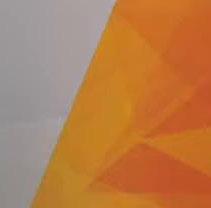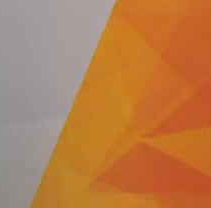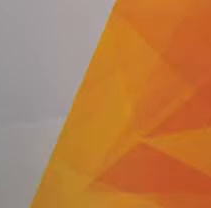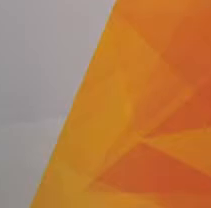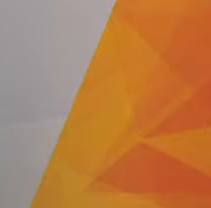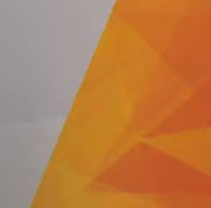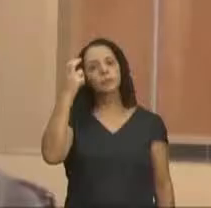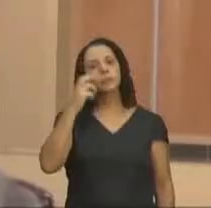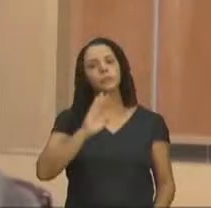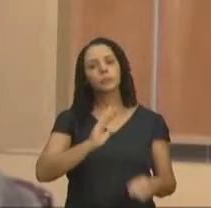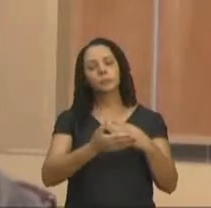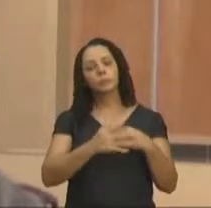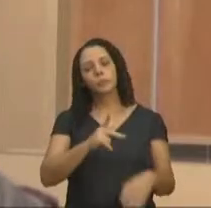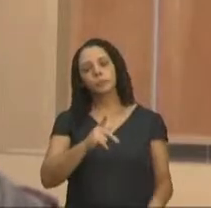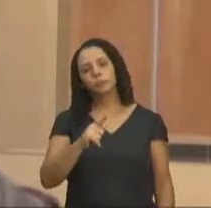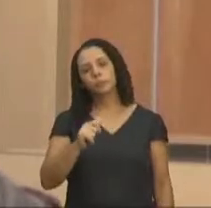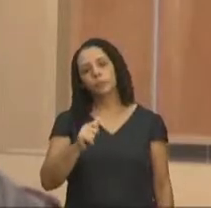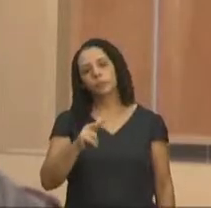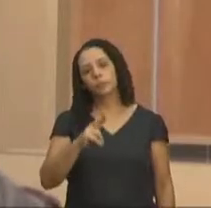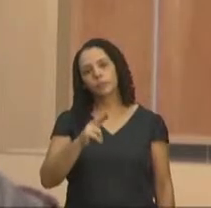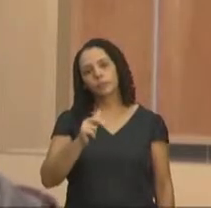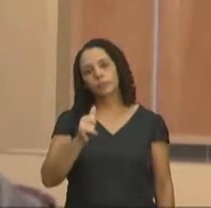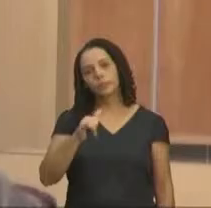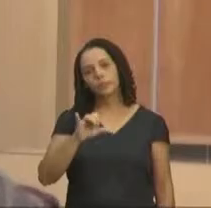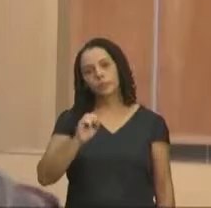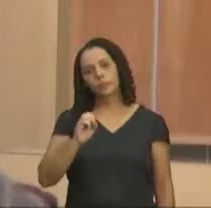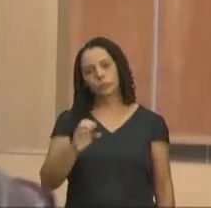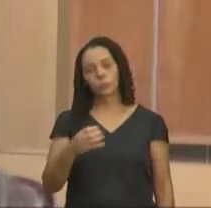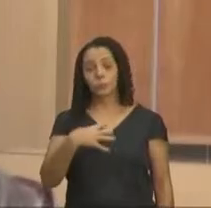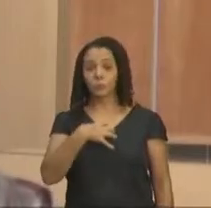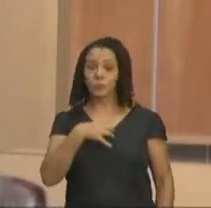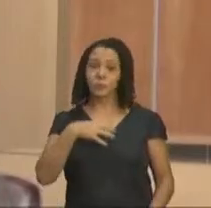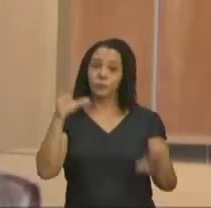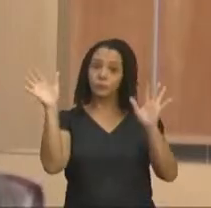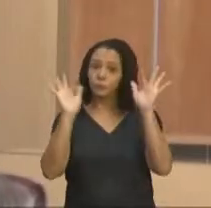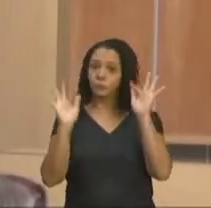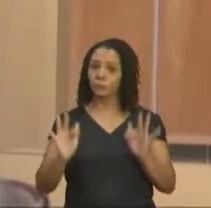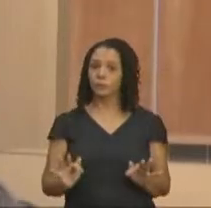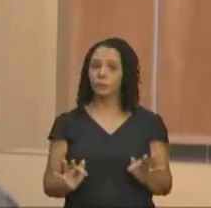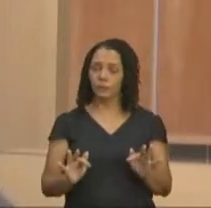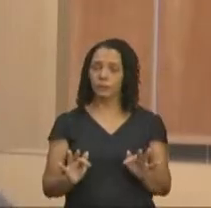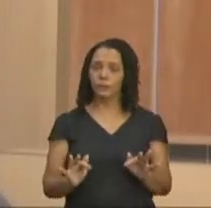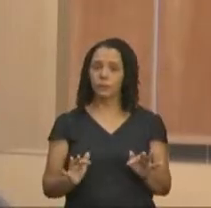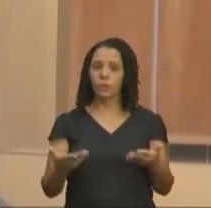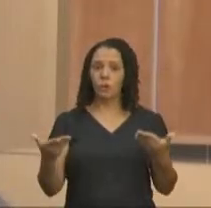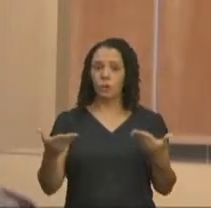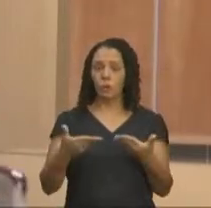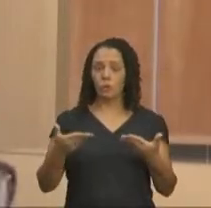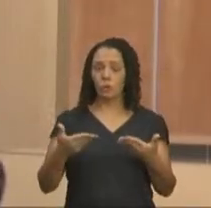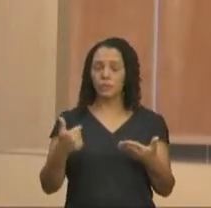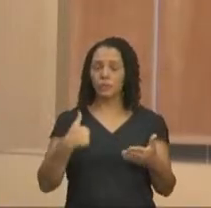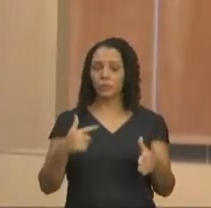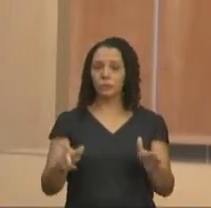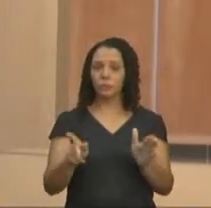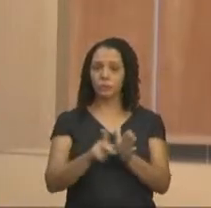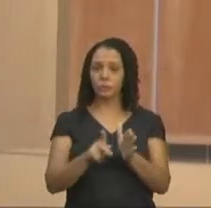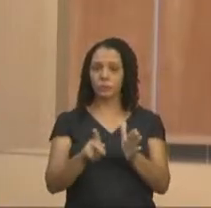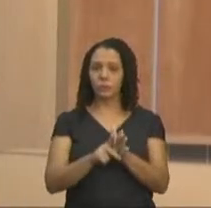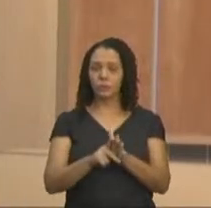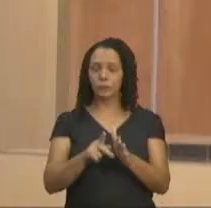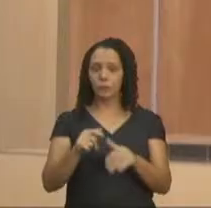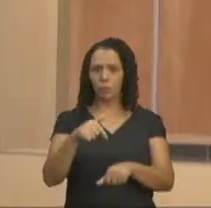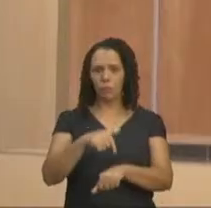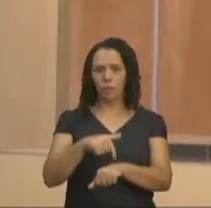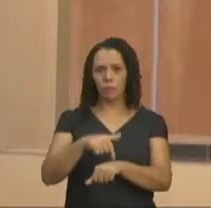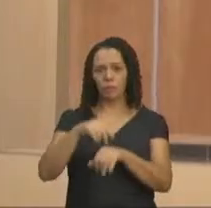Câmara. Confira. Fico feliz saber que hoje eu faço parte de um